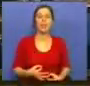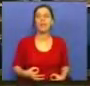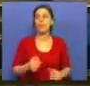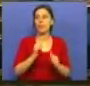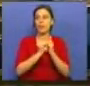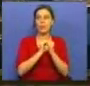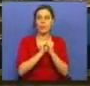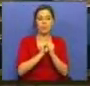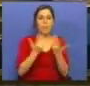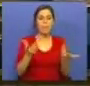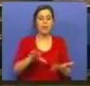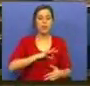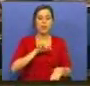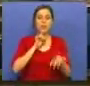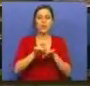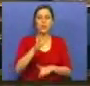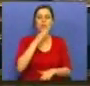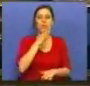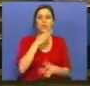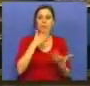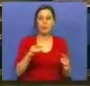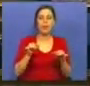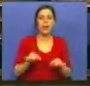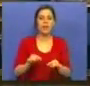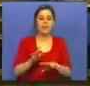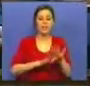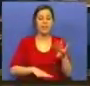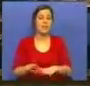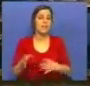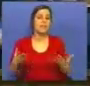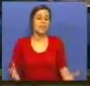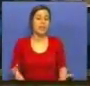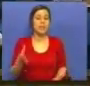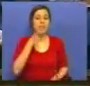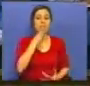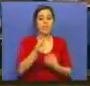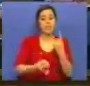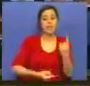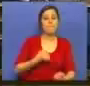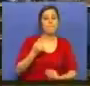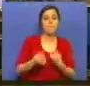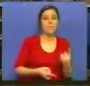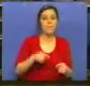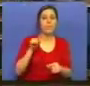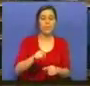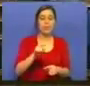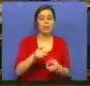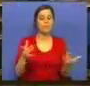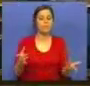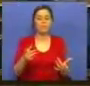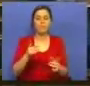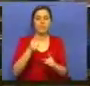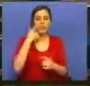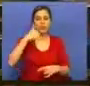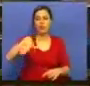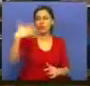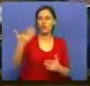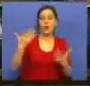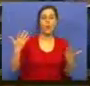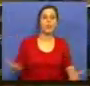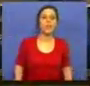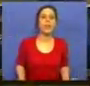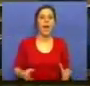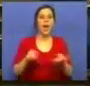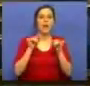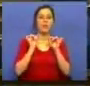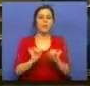do papel que as senhoras e os seus deputados aqui exercem. Dizem alguns que isso é um jacobinismo extraordinário, que